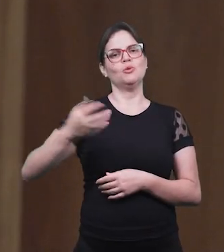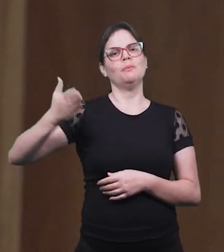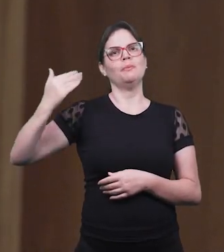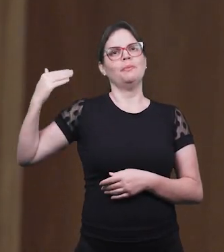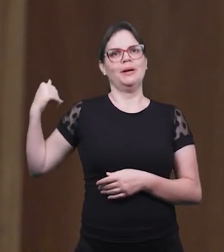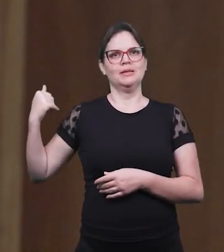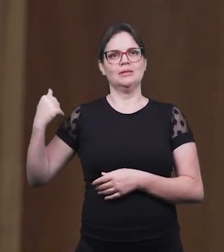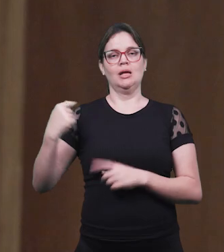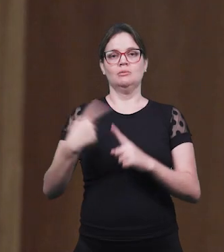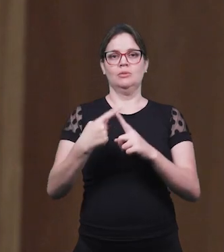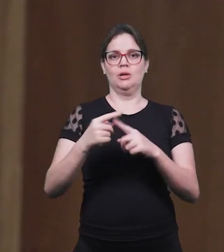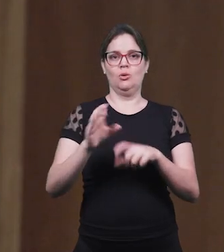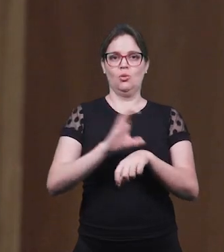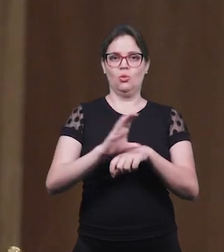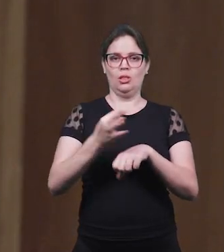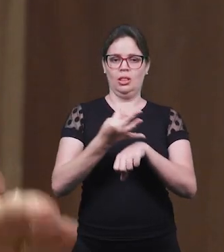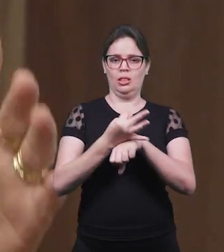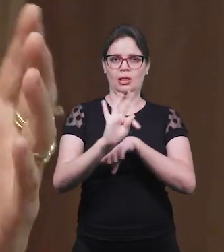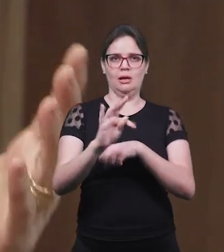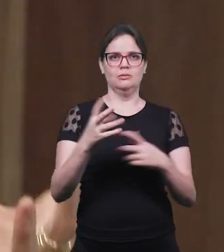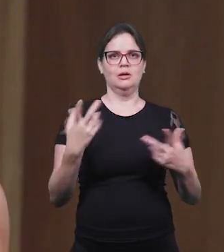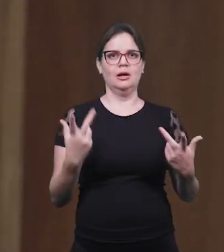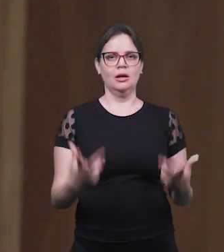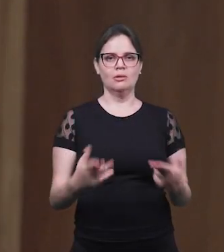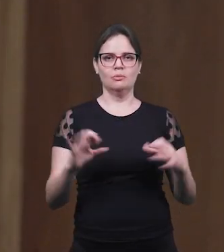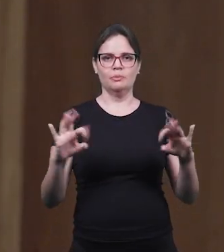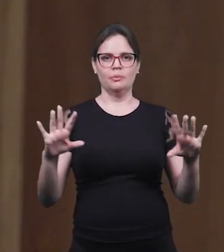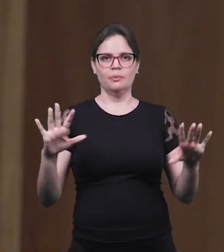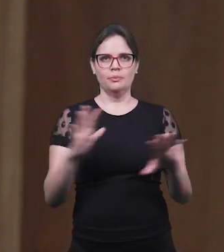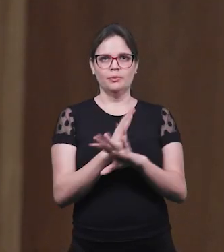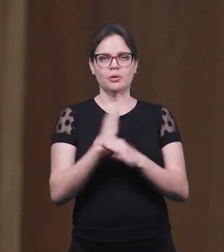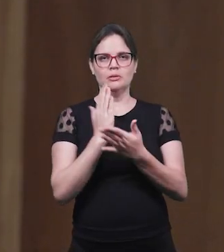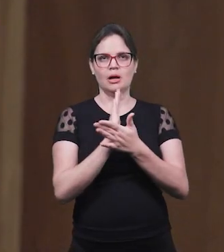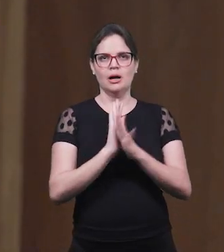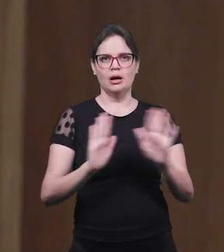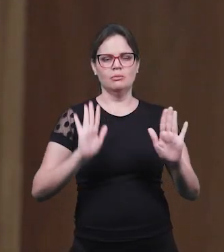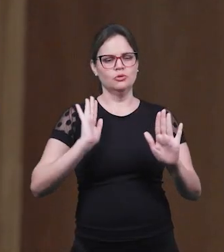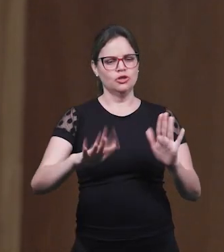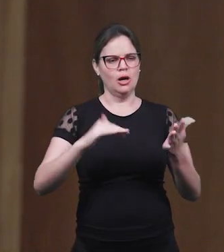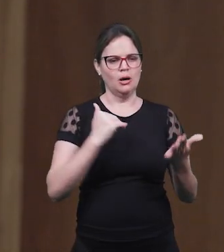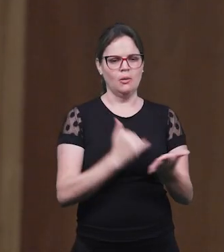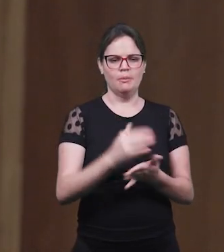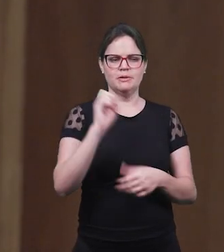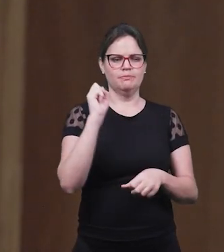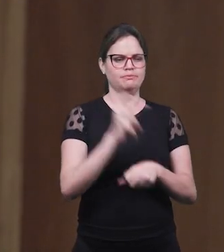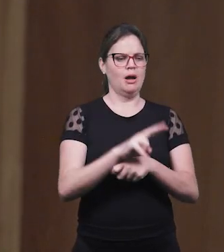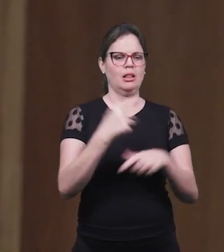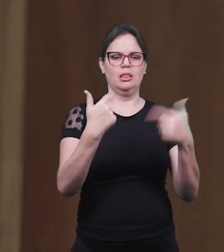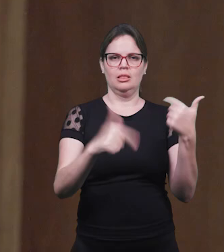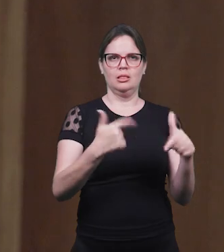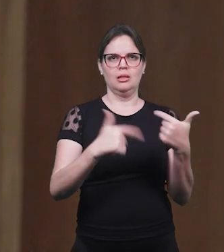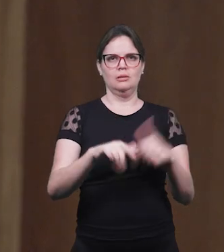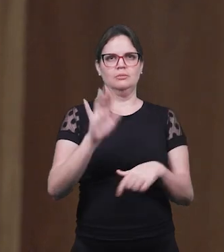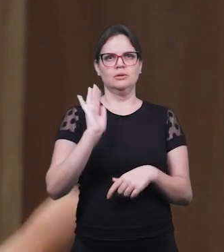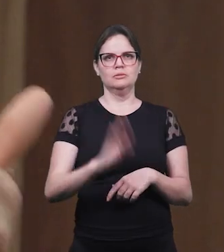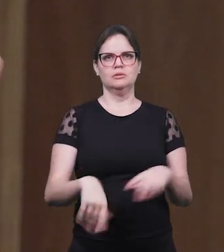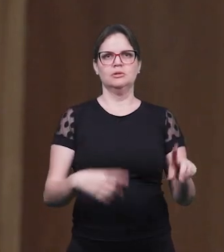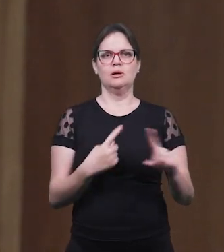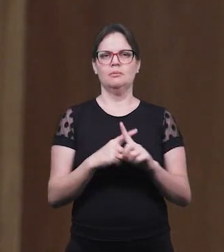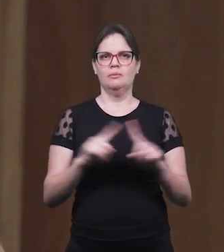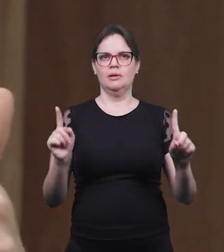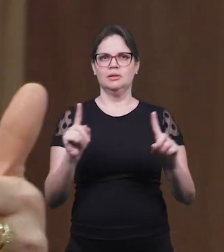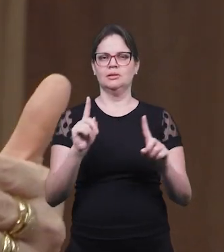o curso técnico era como se a gente concluísse uma etapa e já fosse para o mercado de trabalho.